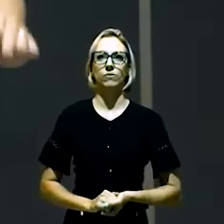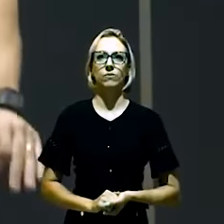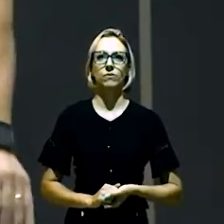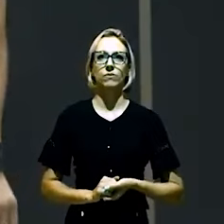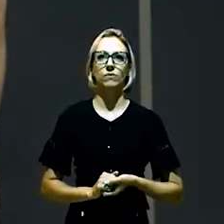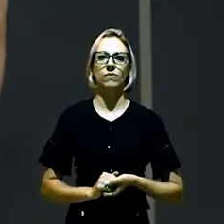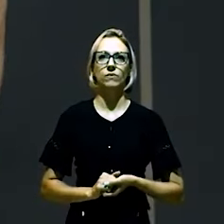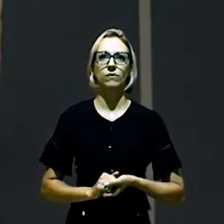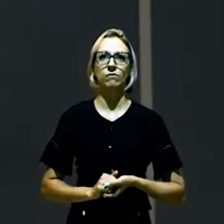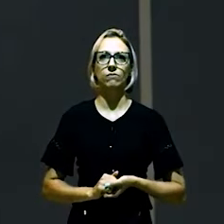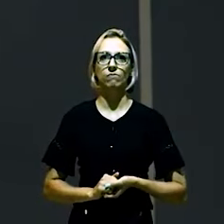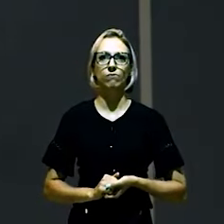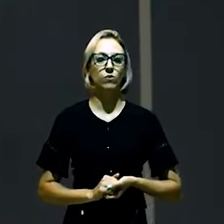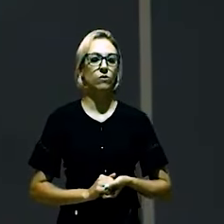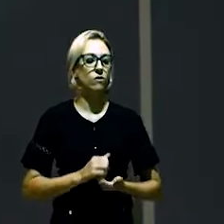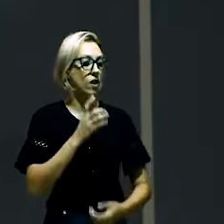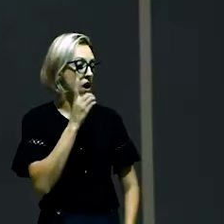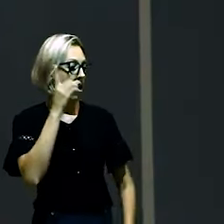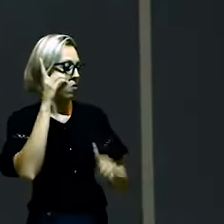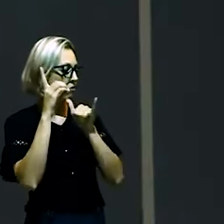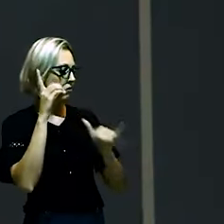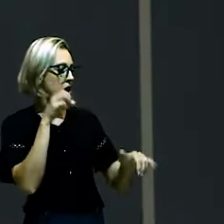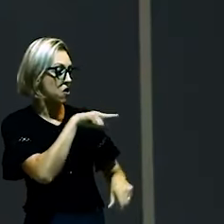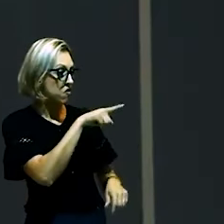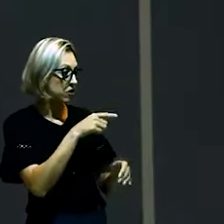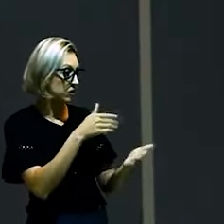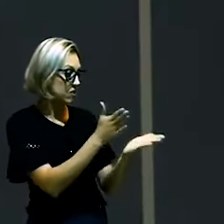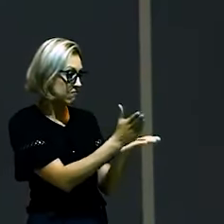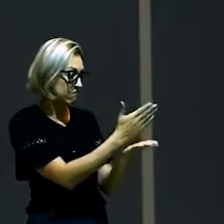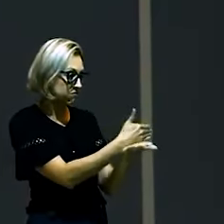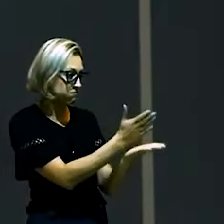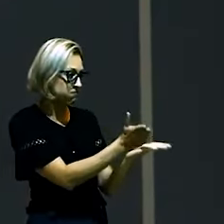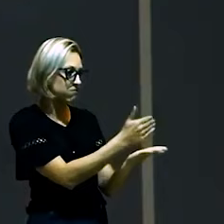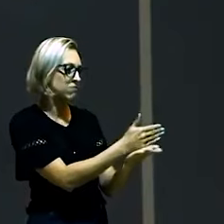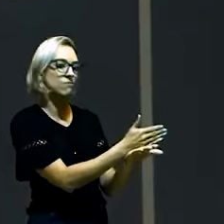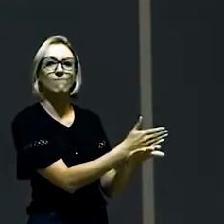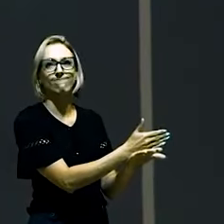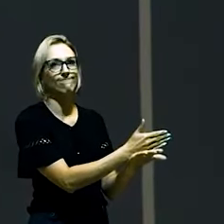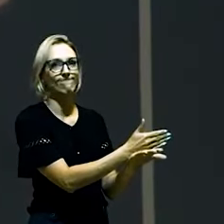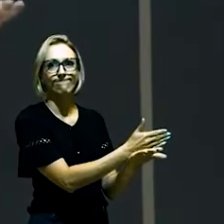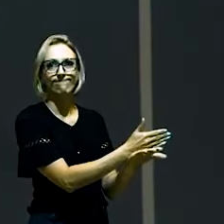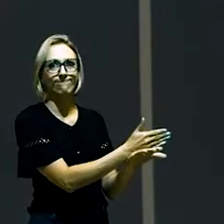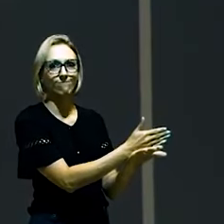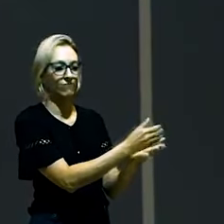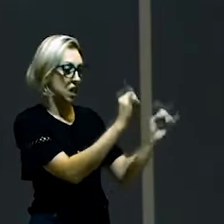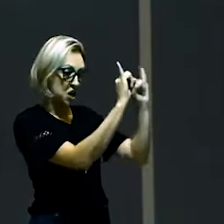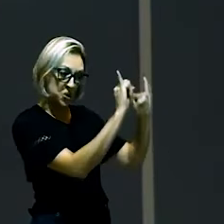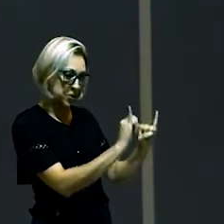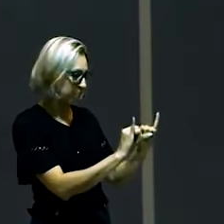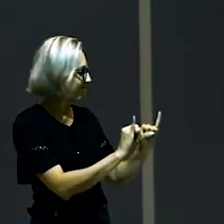vão desviar o seu coração, você vai seguir outros deuses, e eu não quero. Deus não tolera isso.